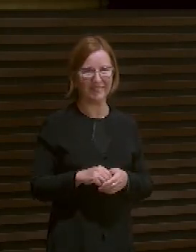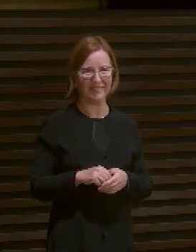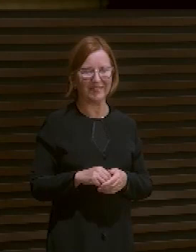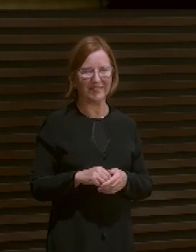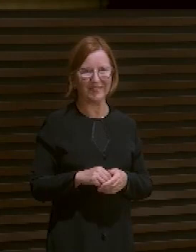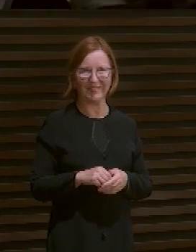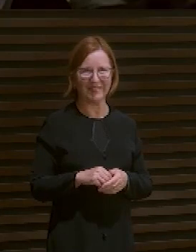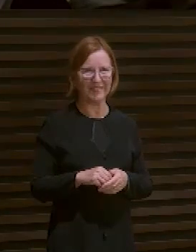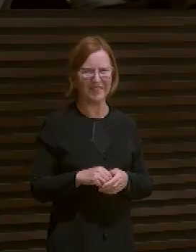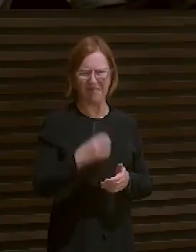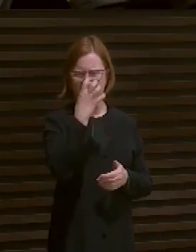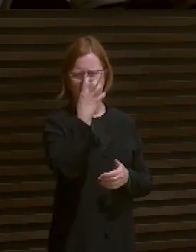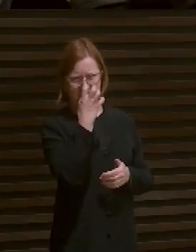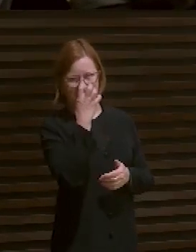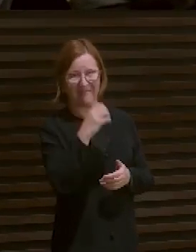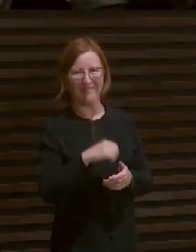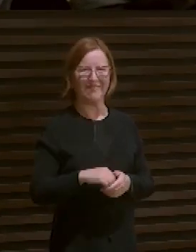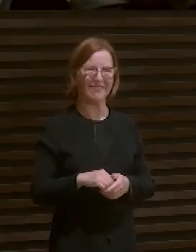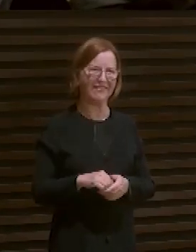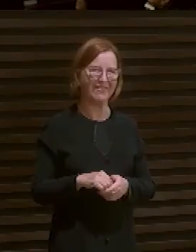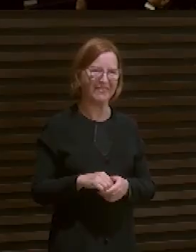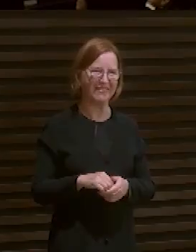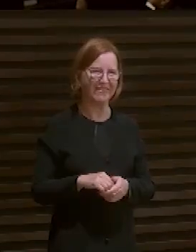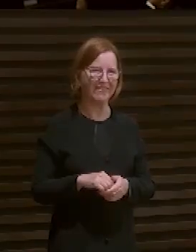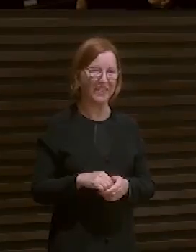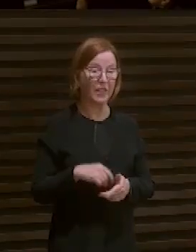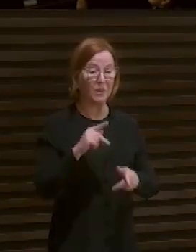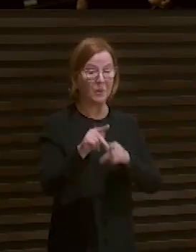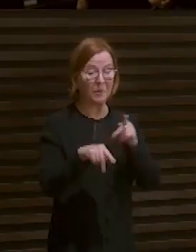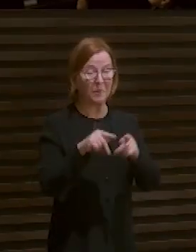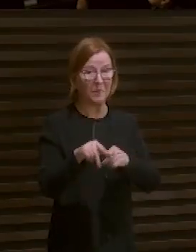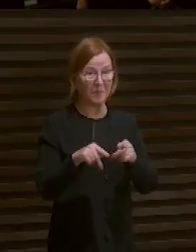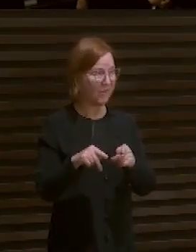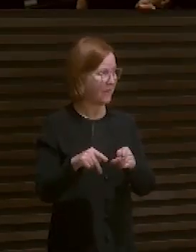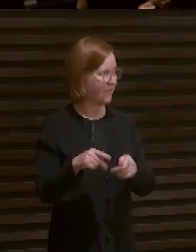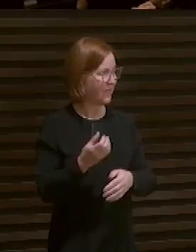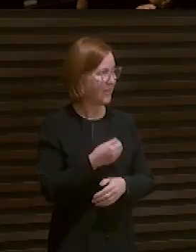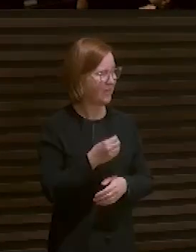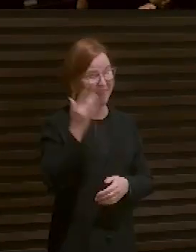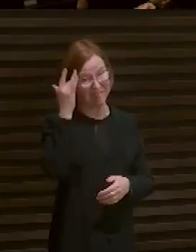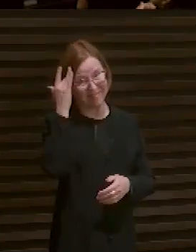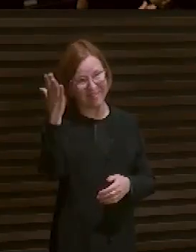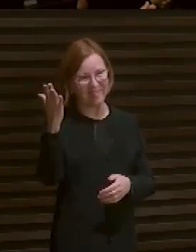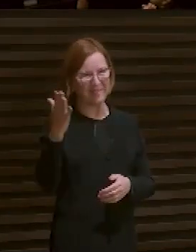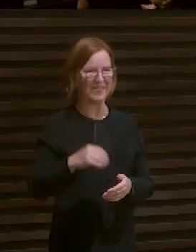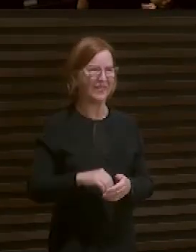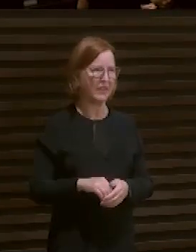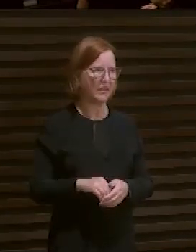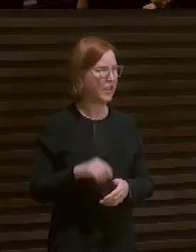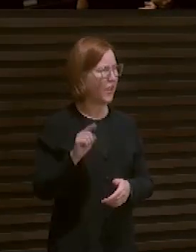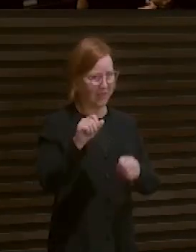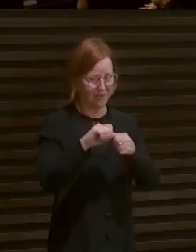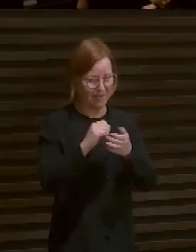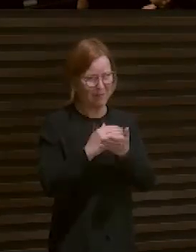não é careta. É um povo que a gente vive com facilidade. Você faz